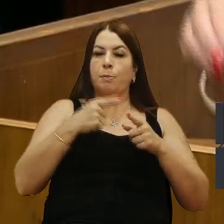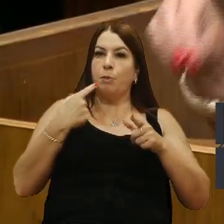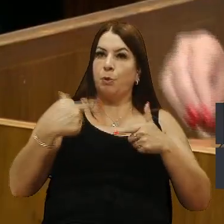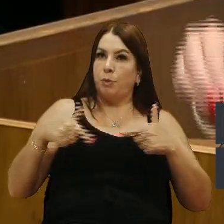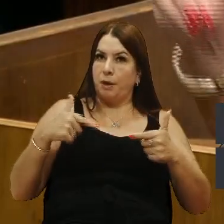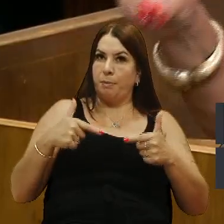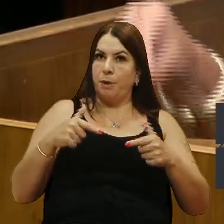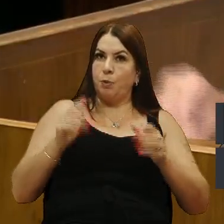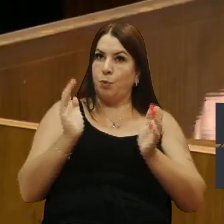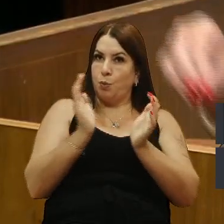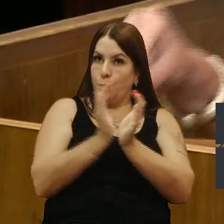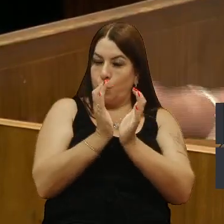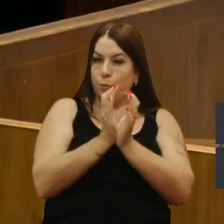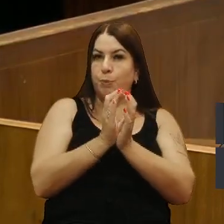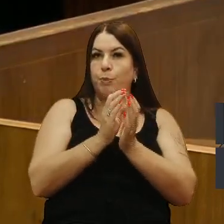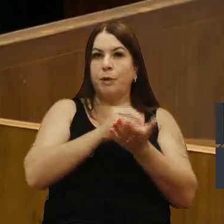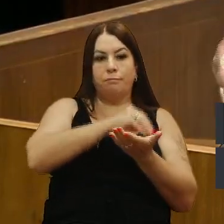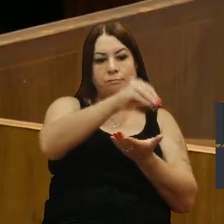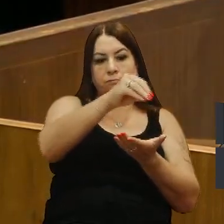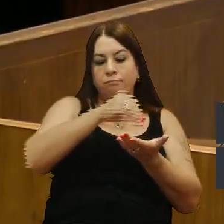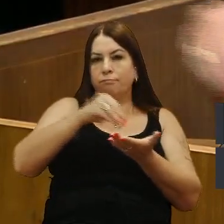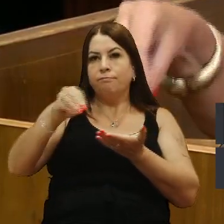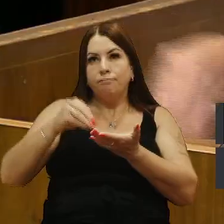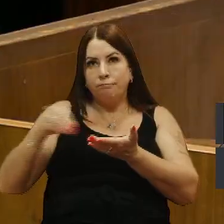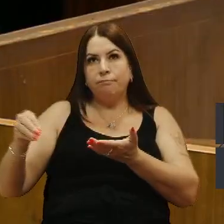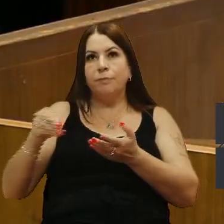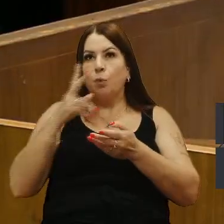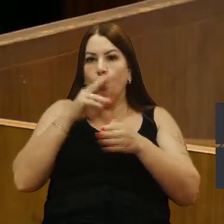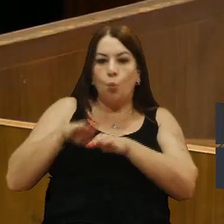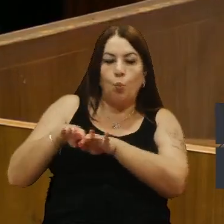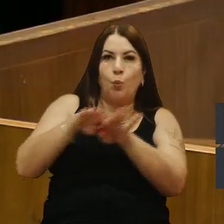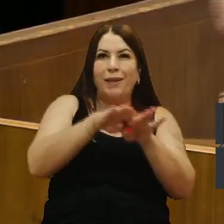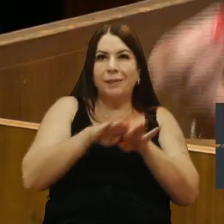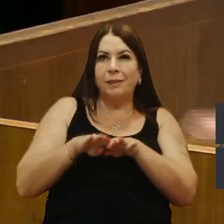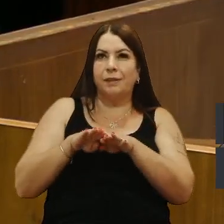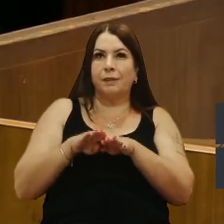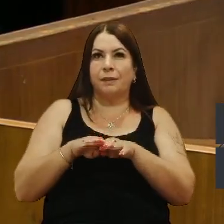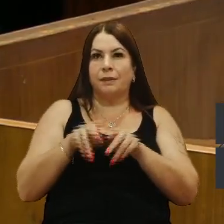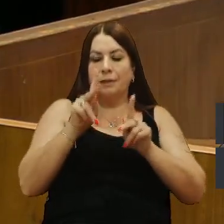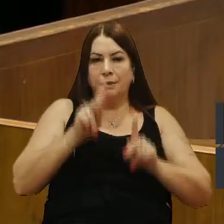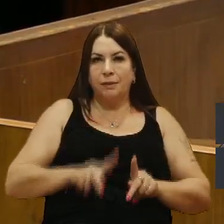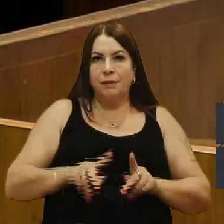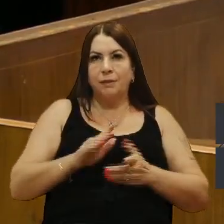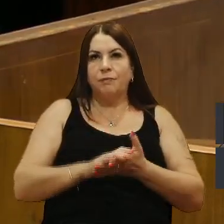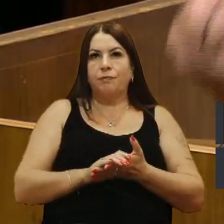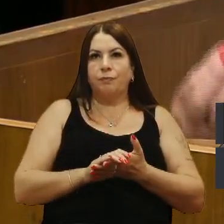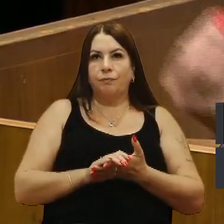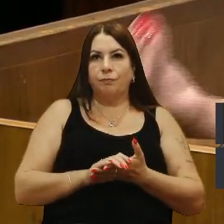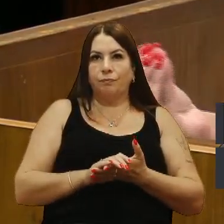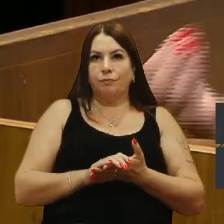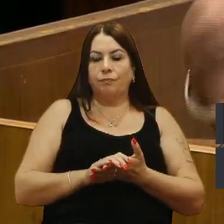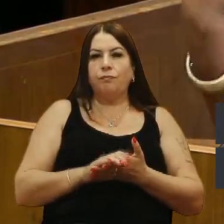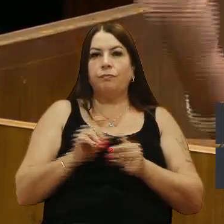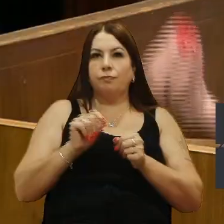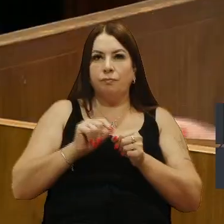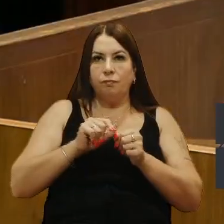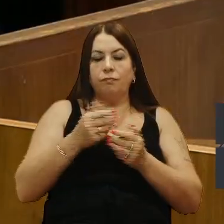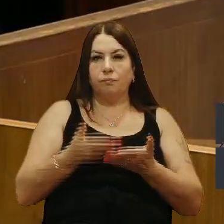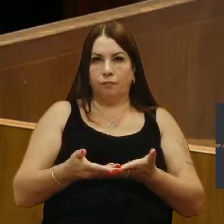trabalho coletivo ele é distribuído de forma igualitária entre aquelas pessoas que